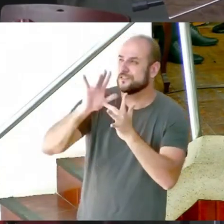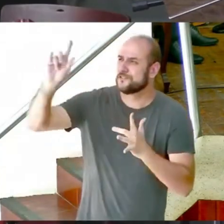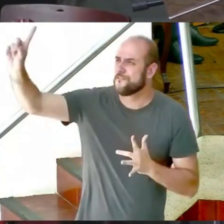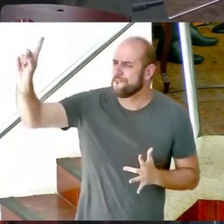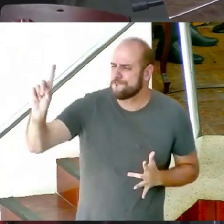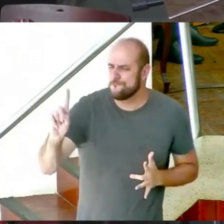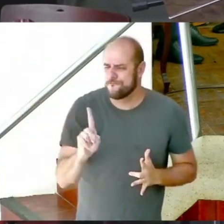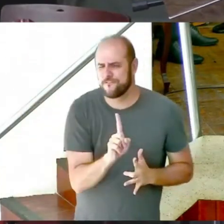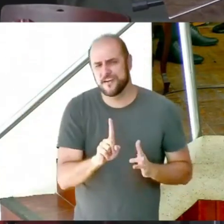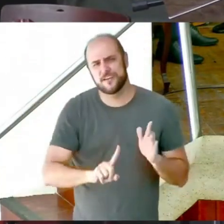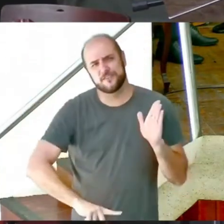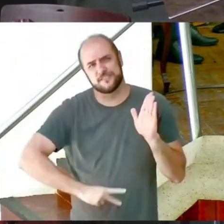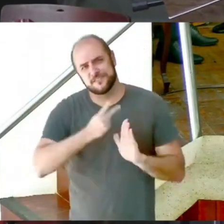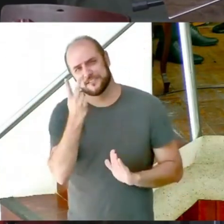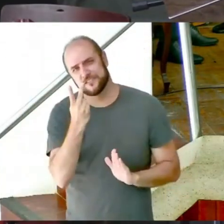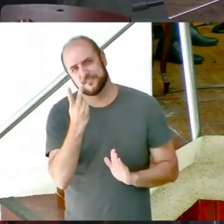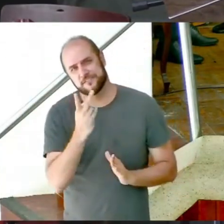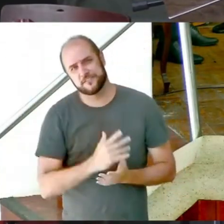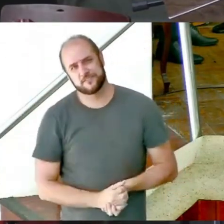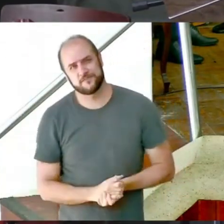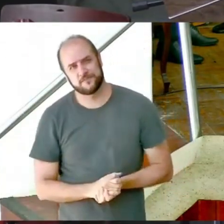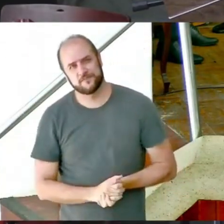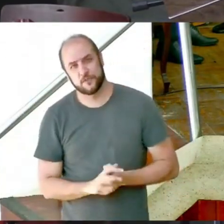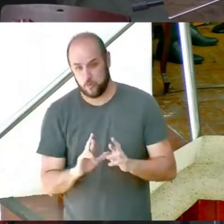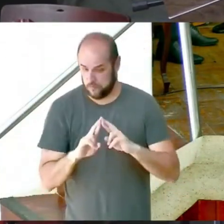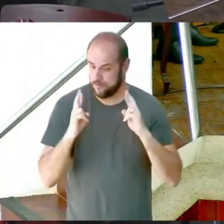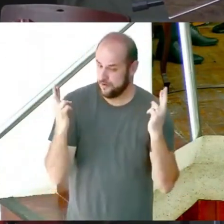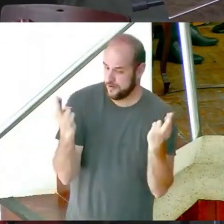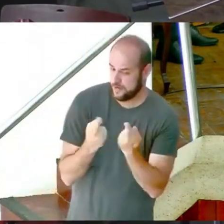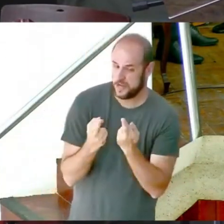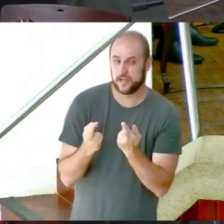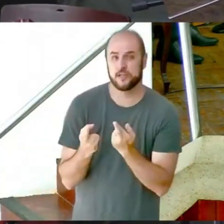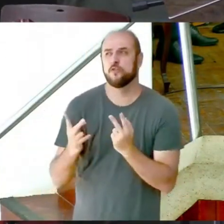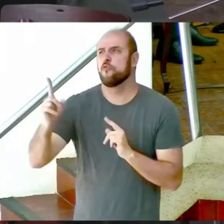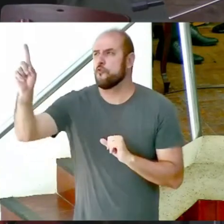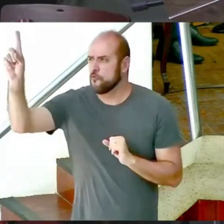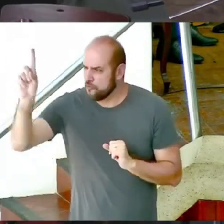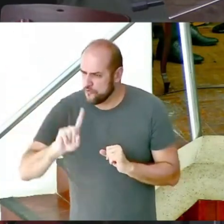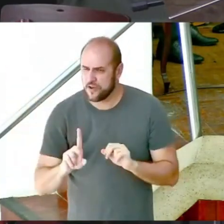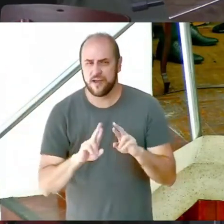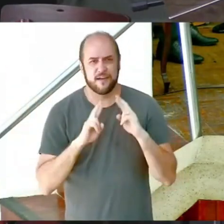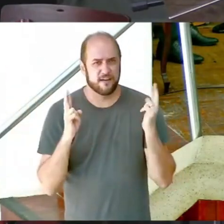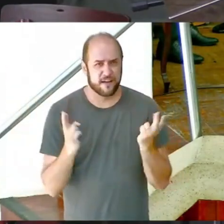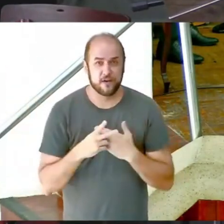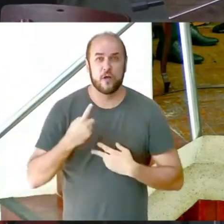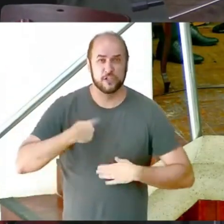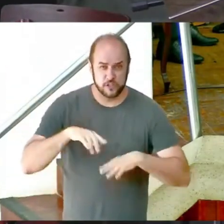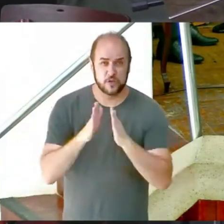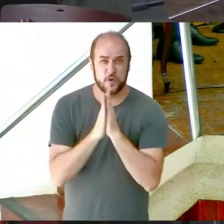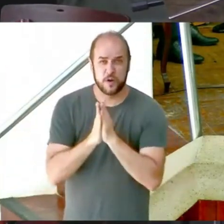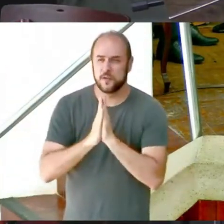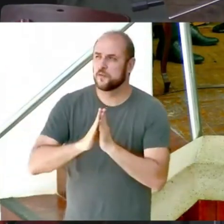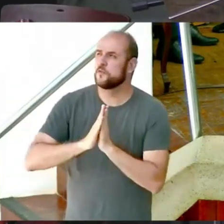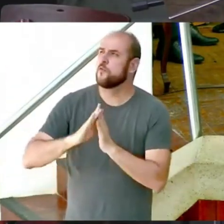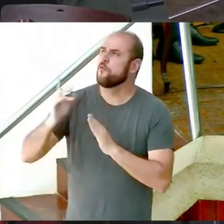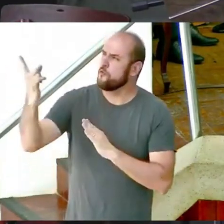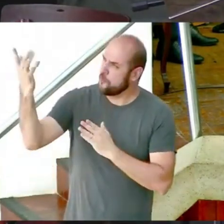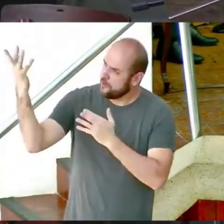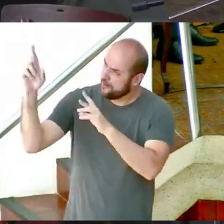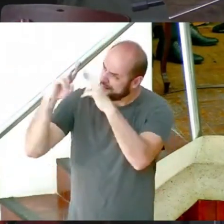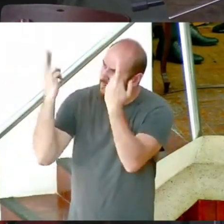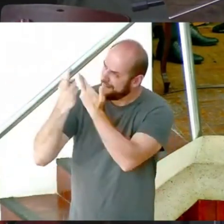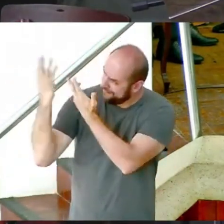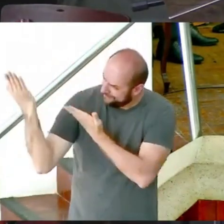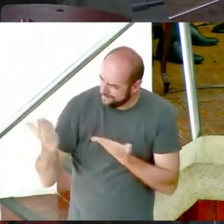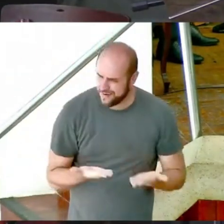rei pertencem um ao outro. Quando nós oramos: venha o teu reino, nós estamos pedindo ao Pai para